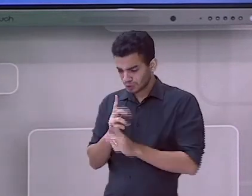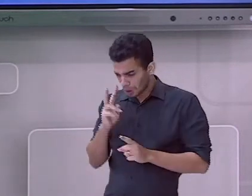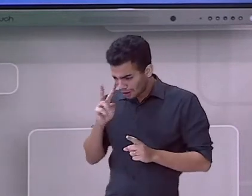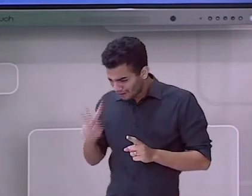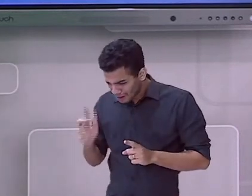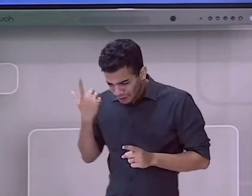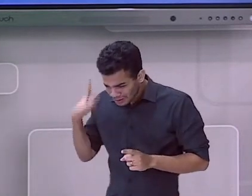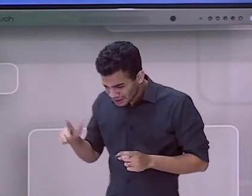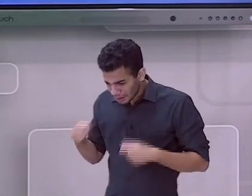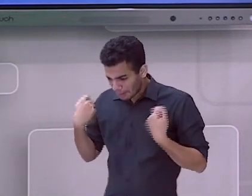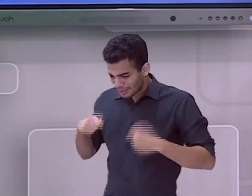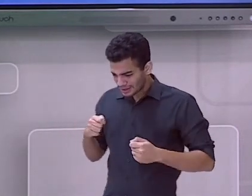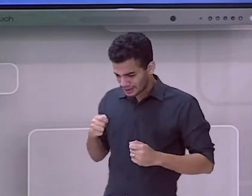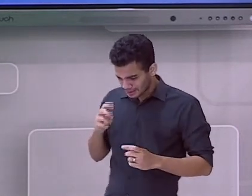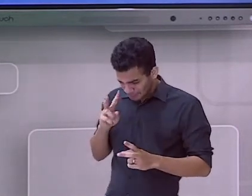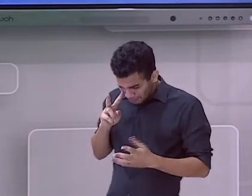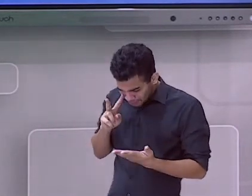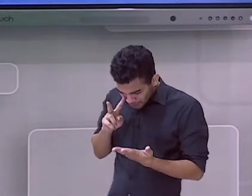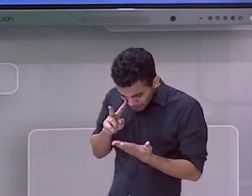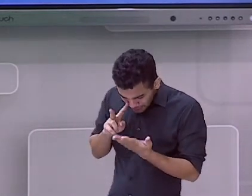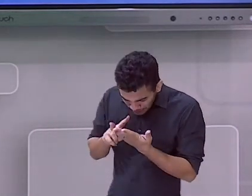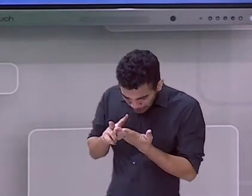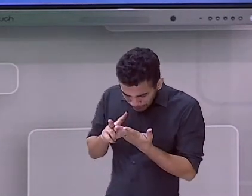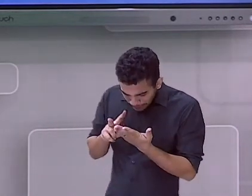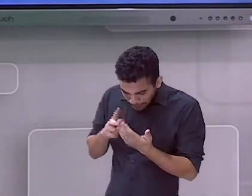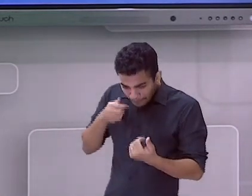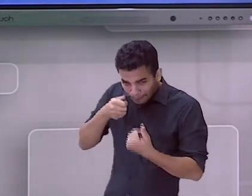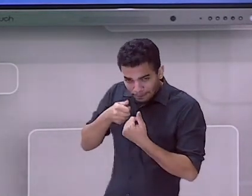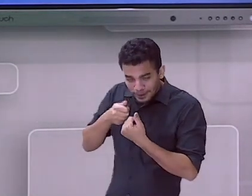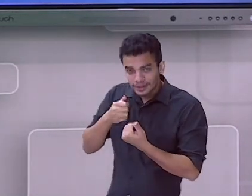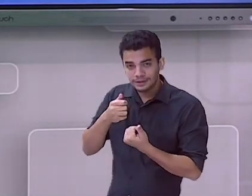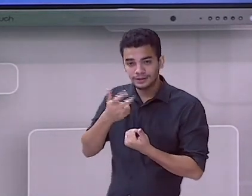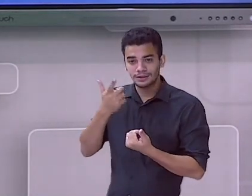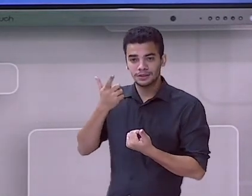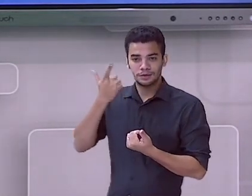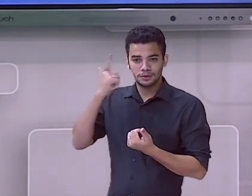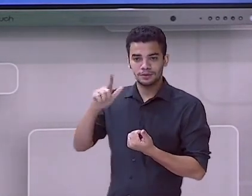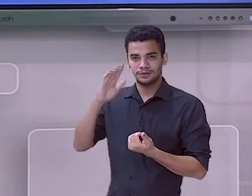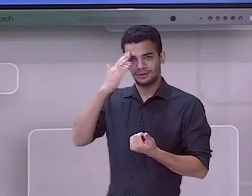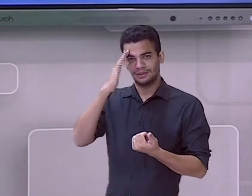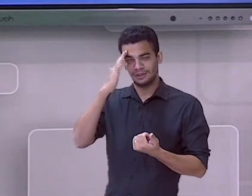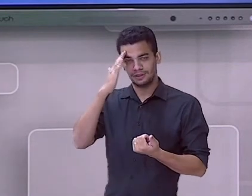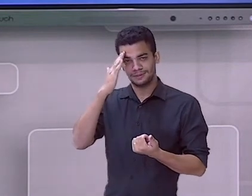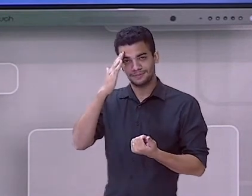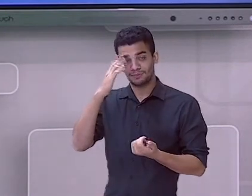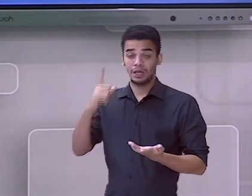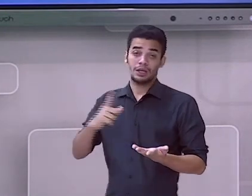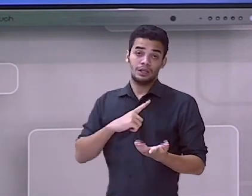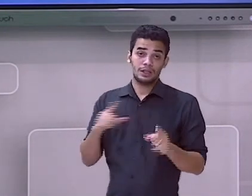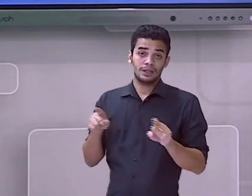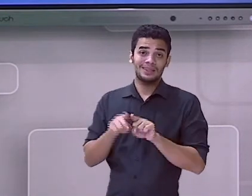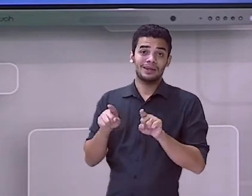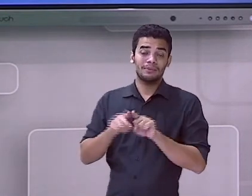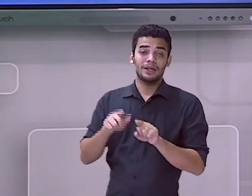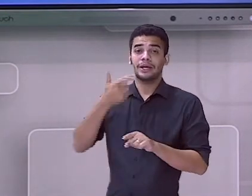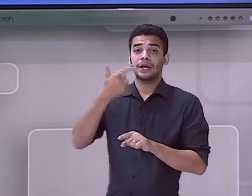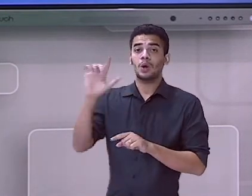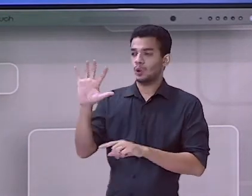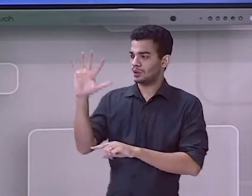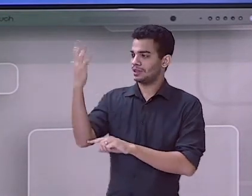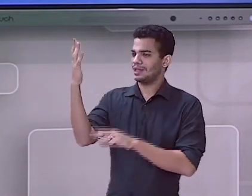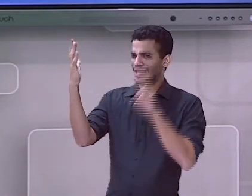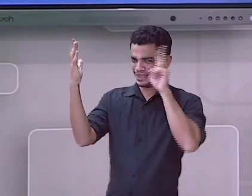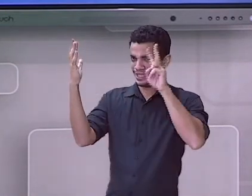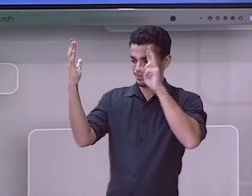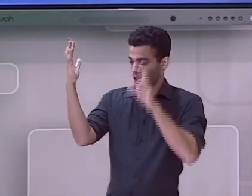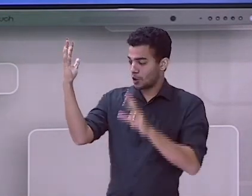aquelas estruturas ali, né? Mas a gente tem aí a representante, que é a cigarra, e que a gente consegue perceber todas